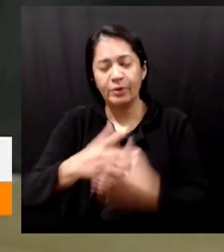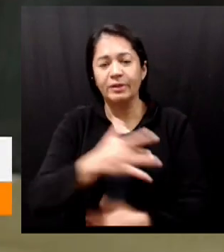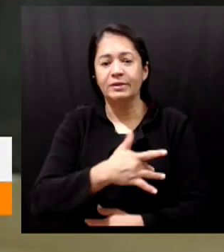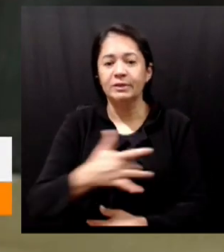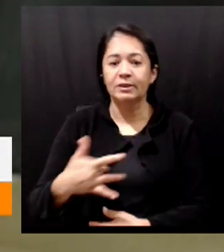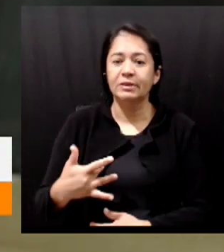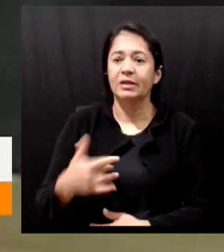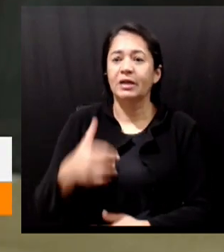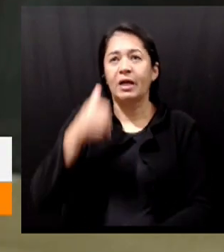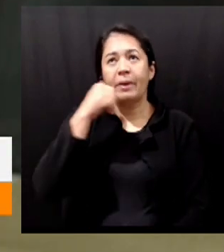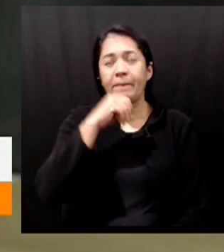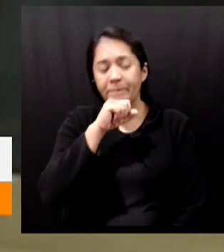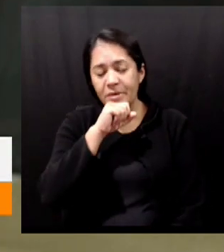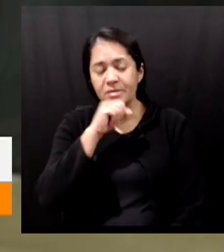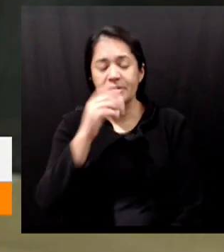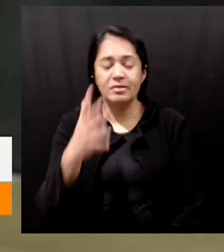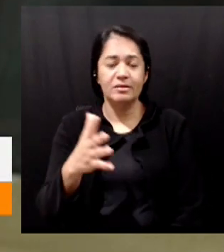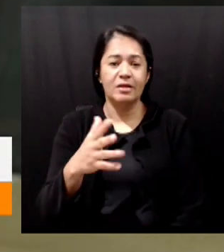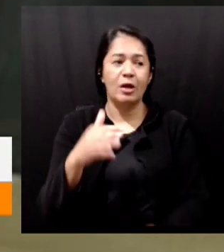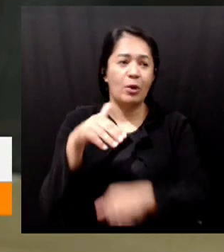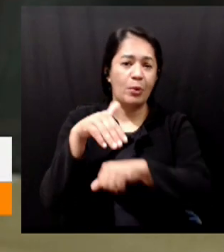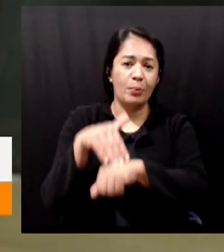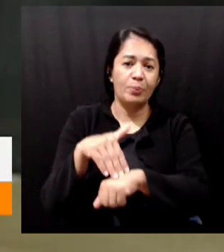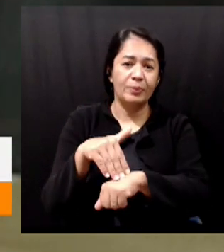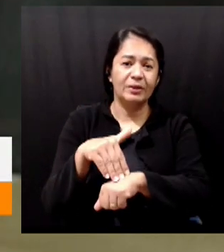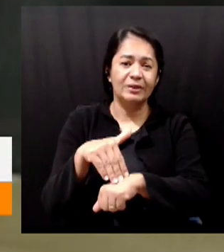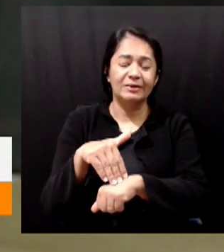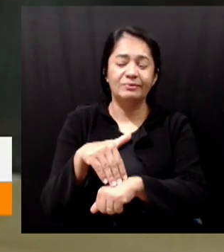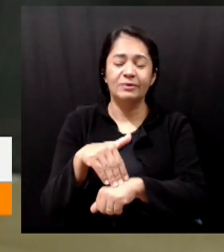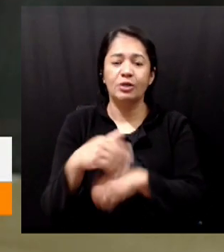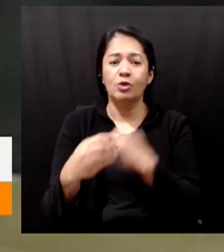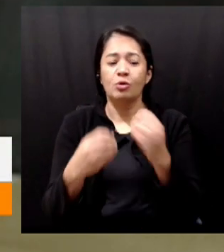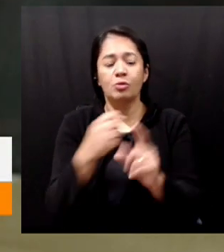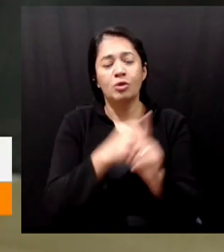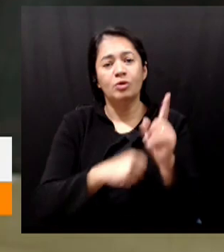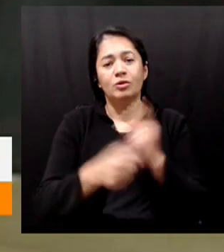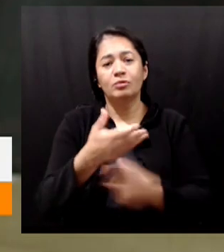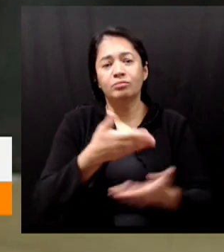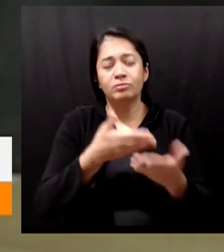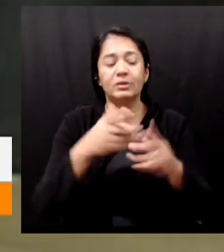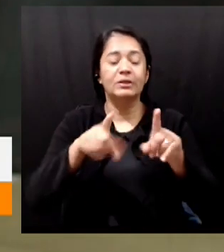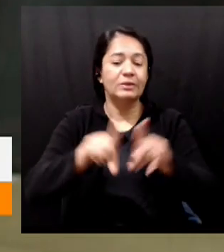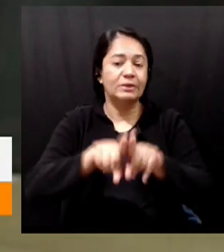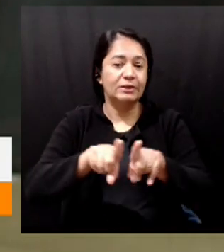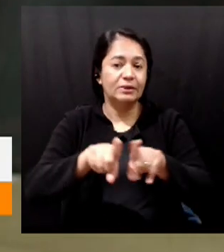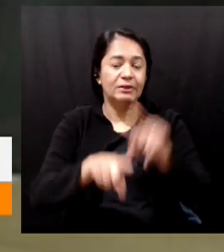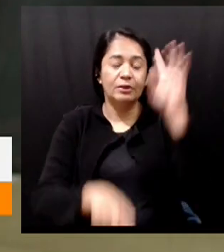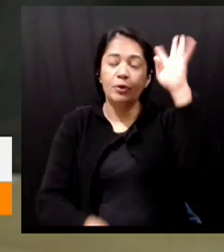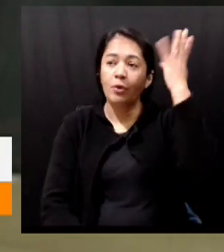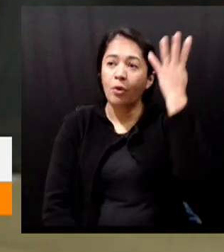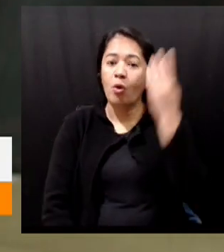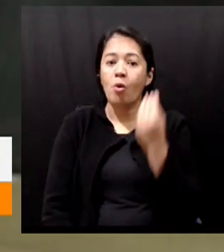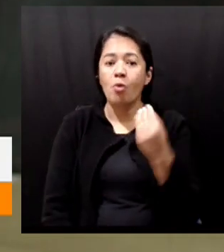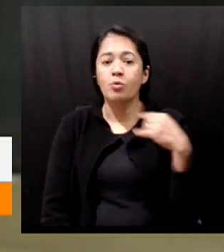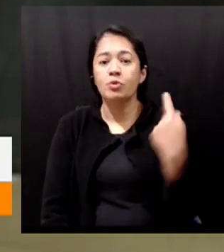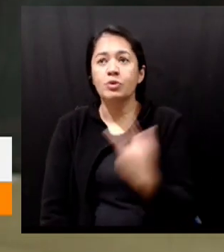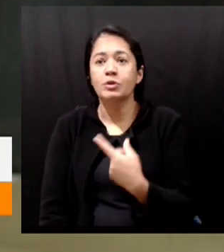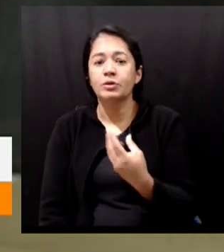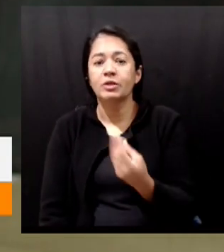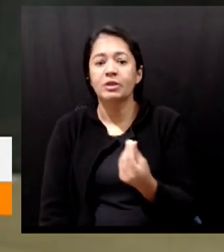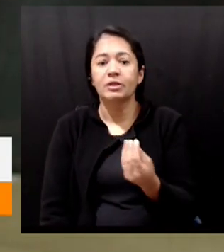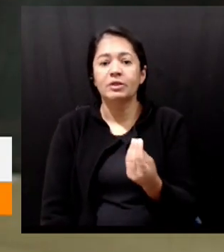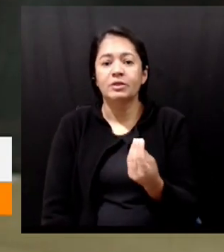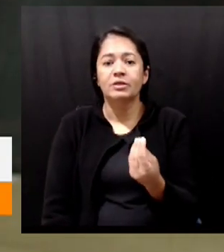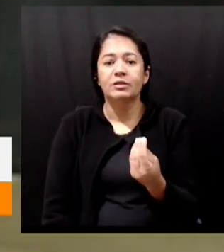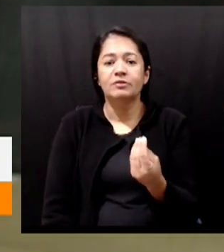culpa, a construção social e também as soluções, né? Como é que a gente faz para poder diminuir essa carga,